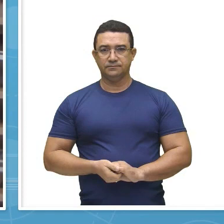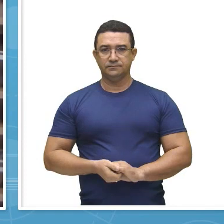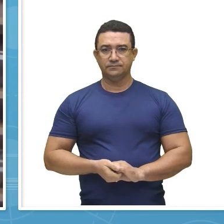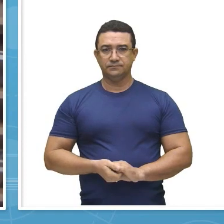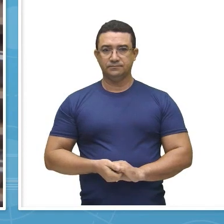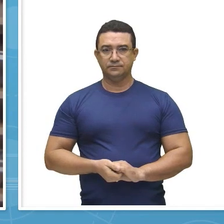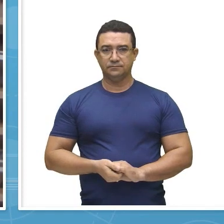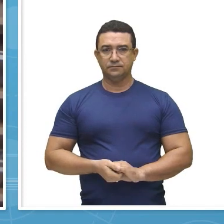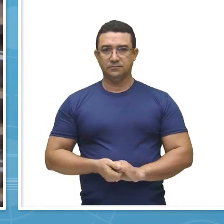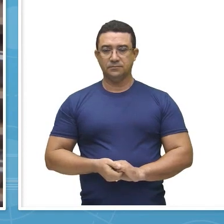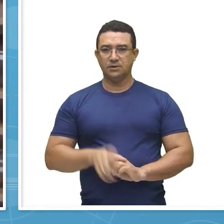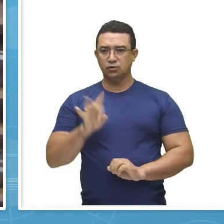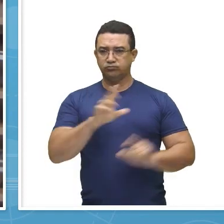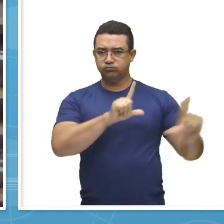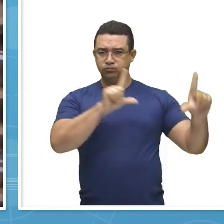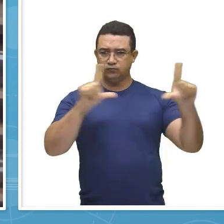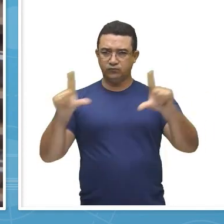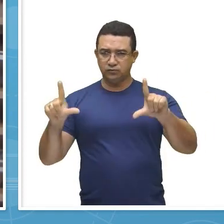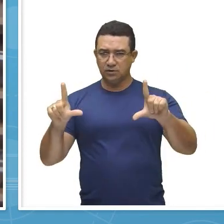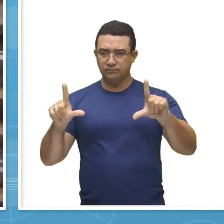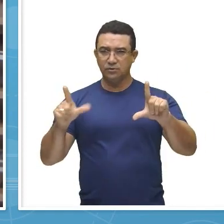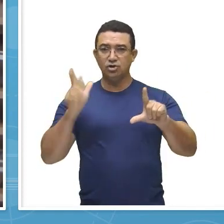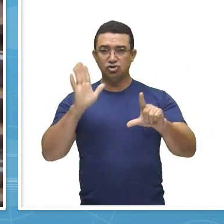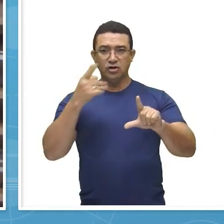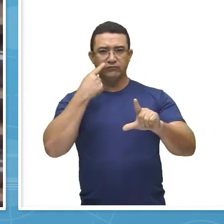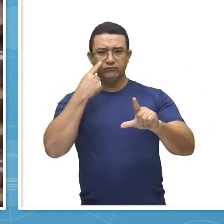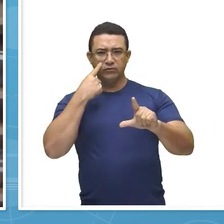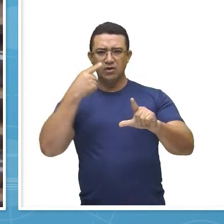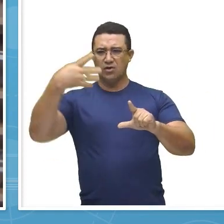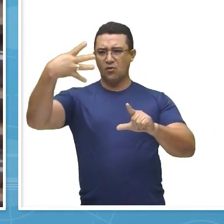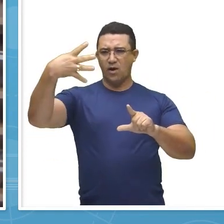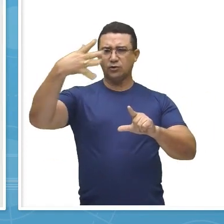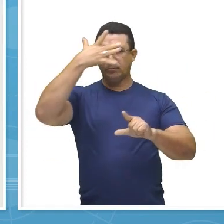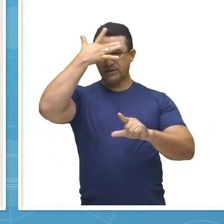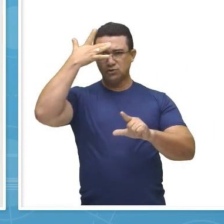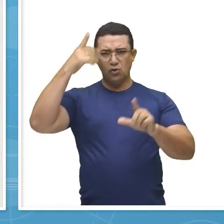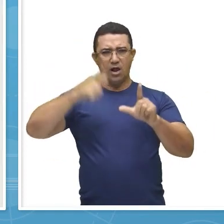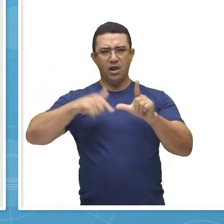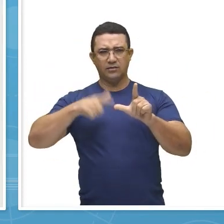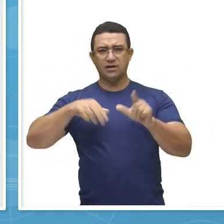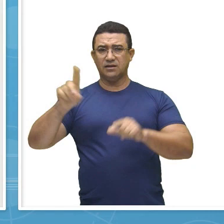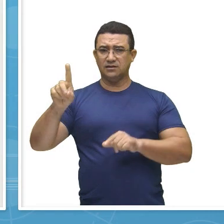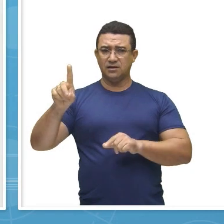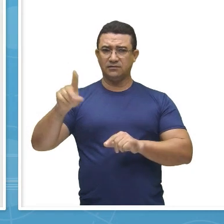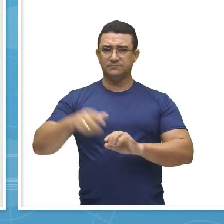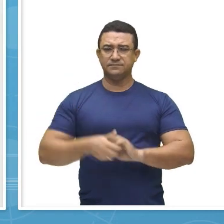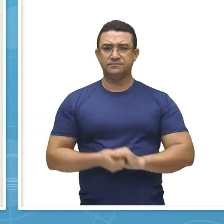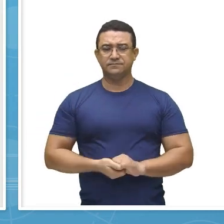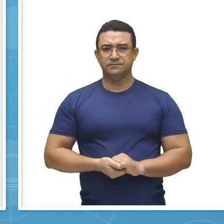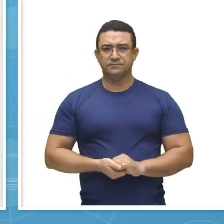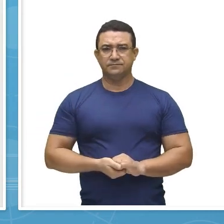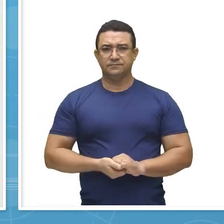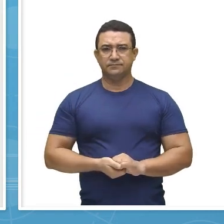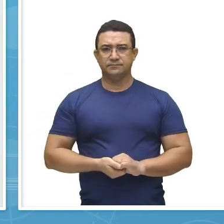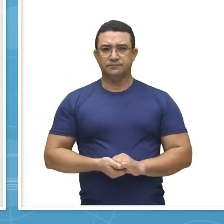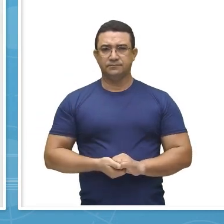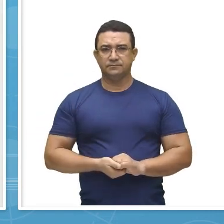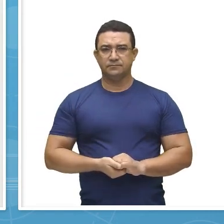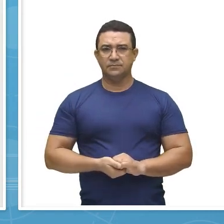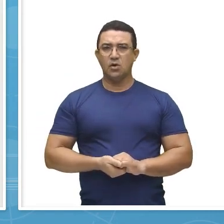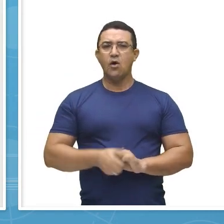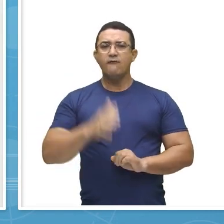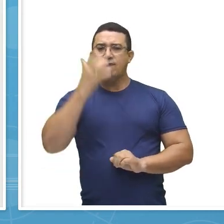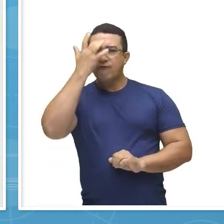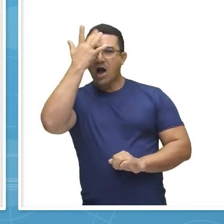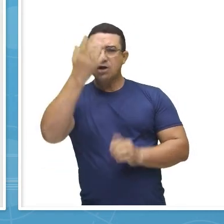só, vamos só voltar, porque eu já li aí 4 pessoas que botaram a letra D. Então, olha só o que diz a letra D. Facilidade na compra